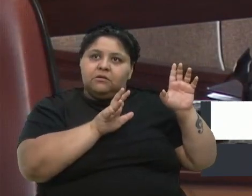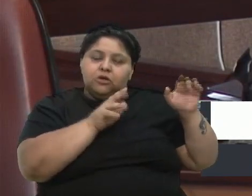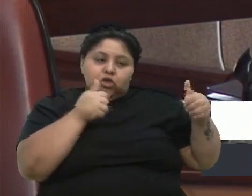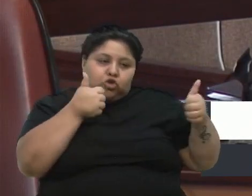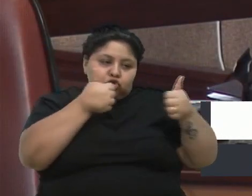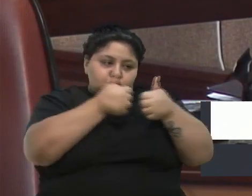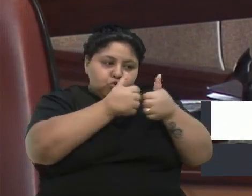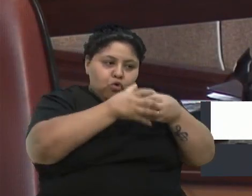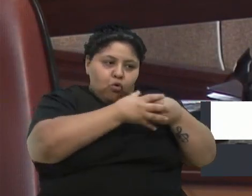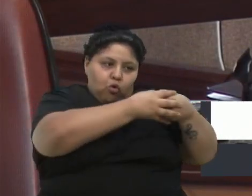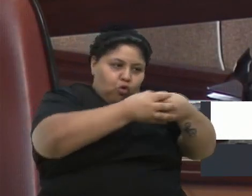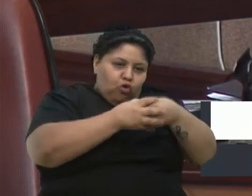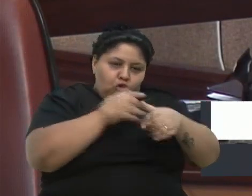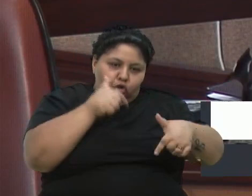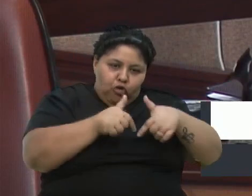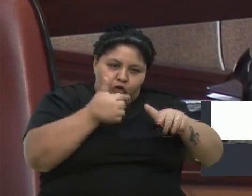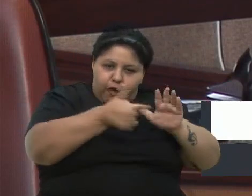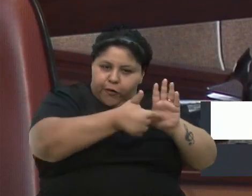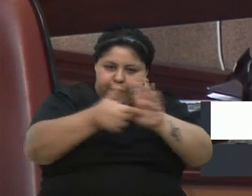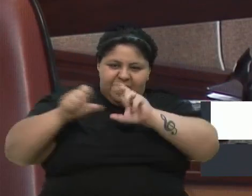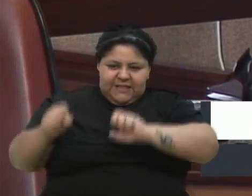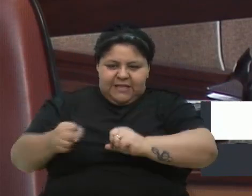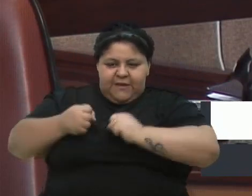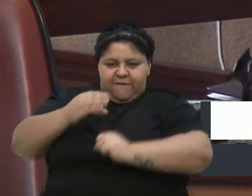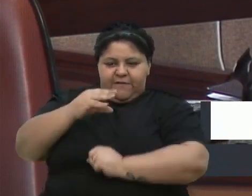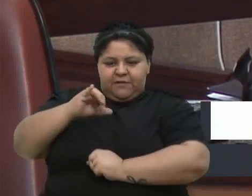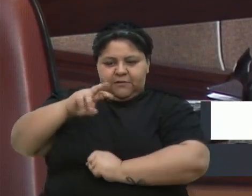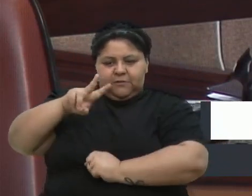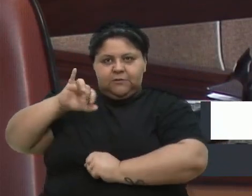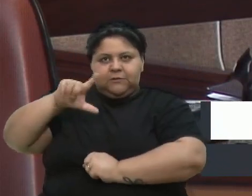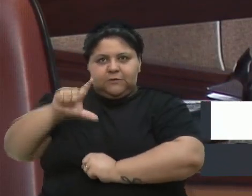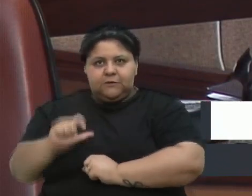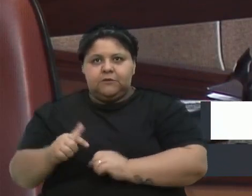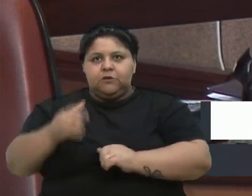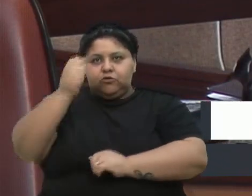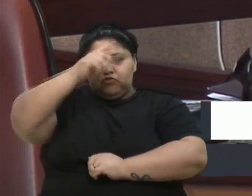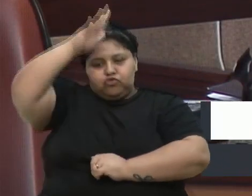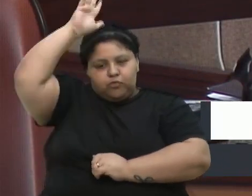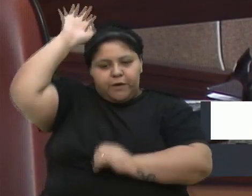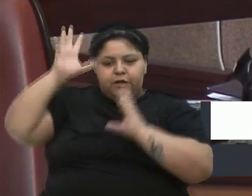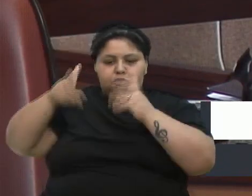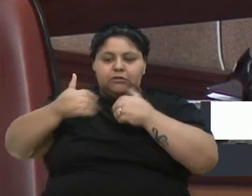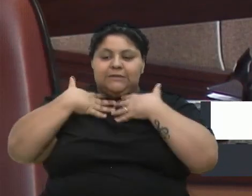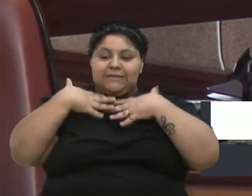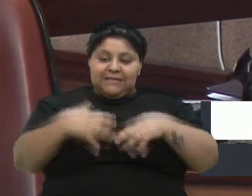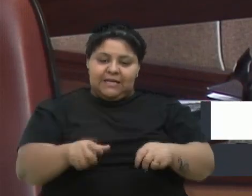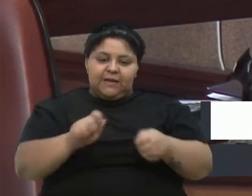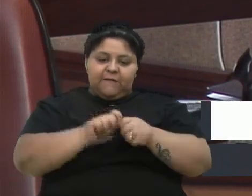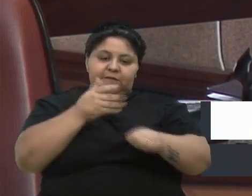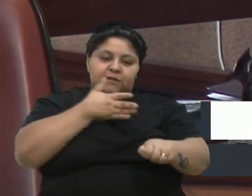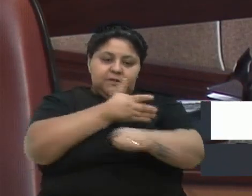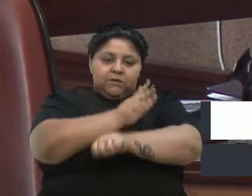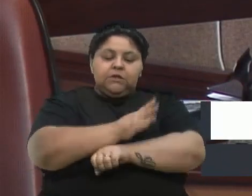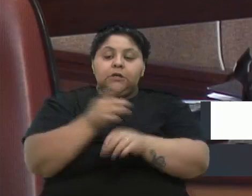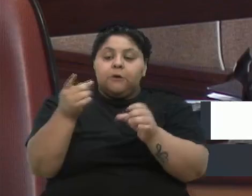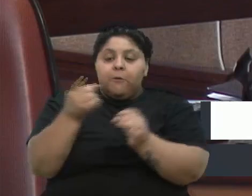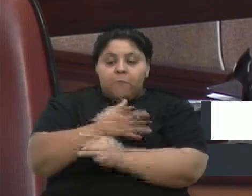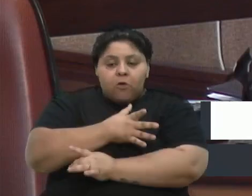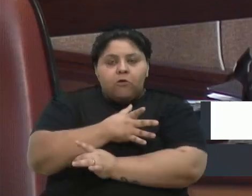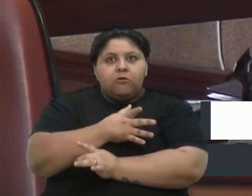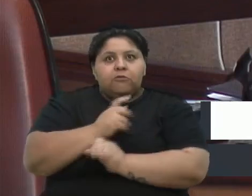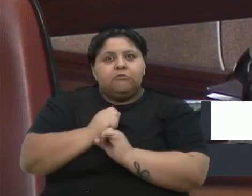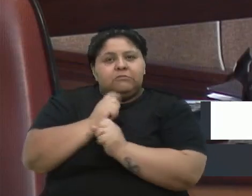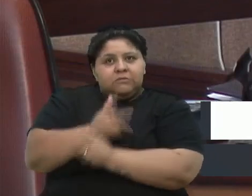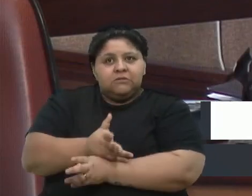trabalho. Então destacar o trabalho da Defesa Civil, dos bombeiros, de todas as secretarias envolvidas que prontamente agiram, né,